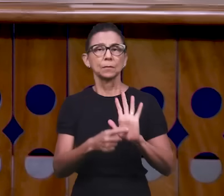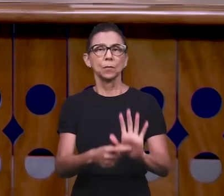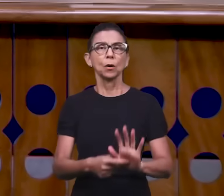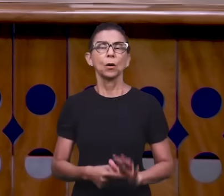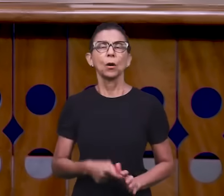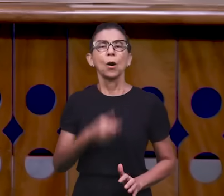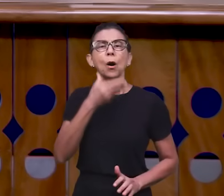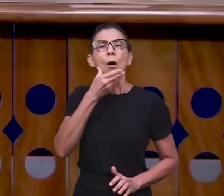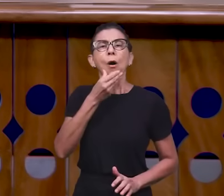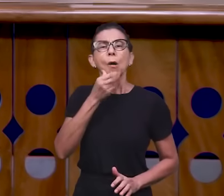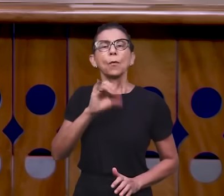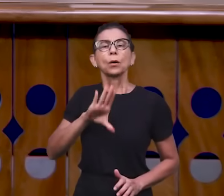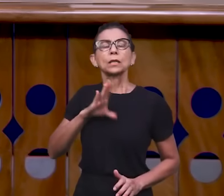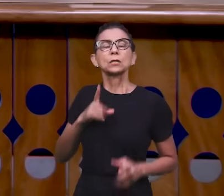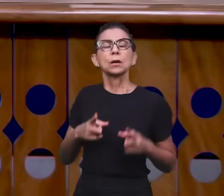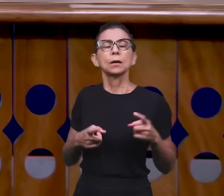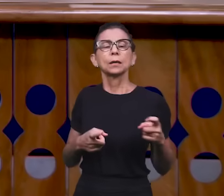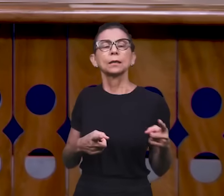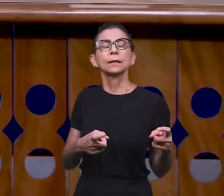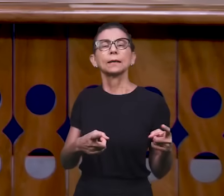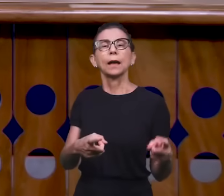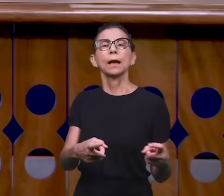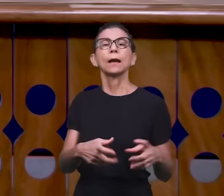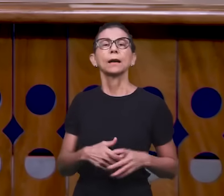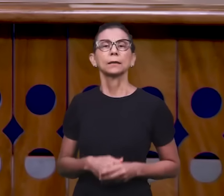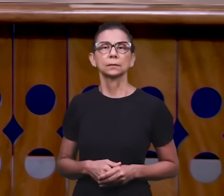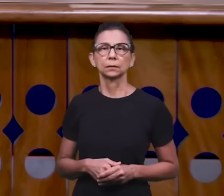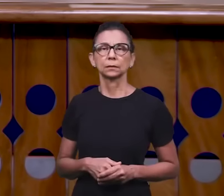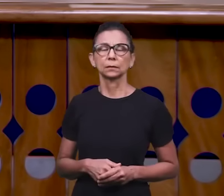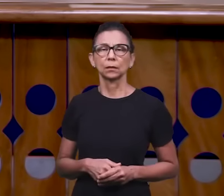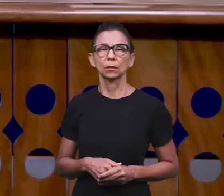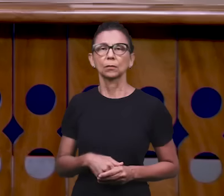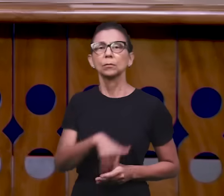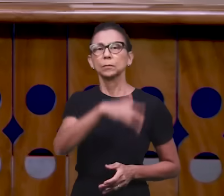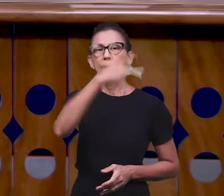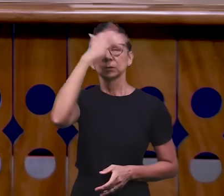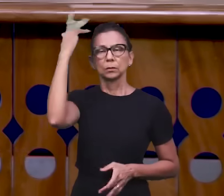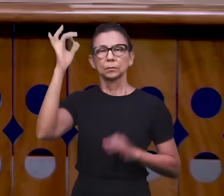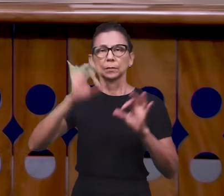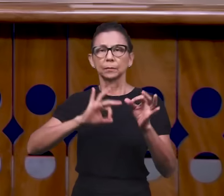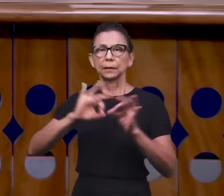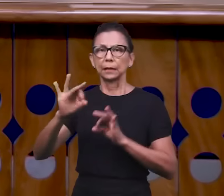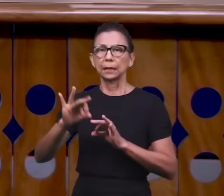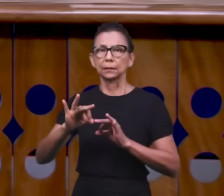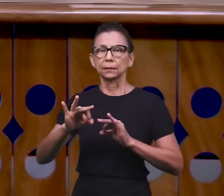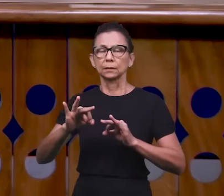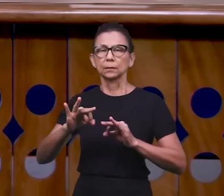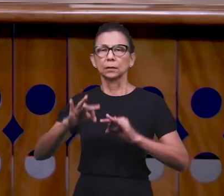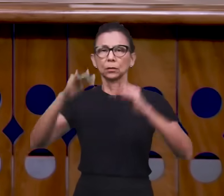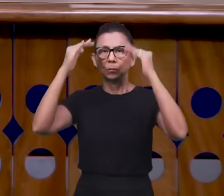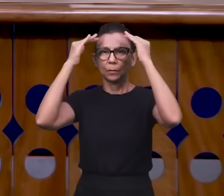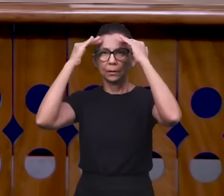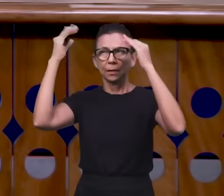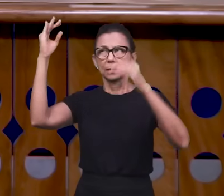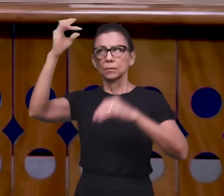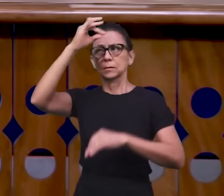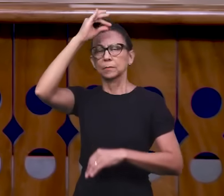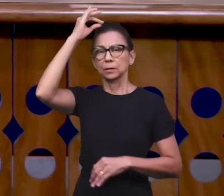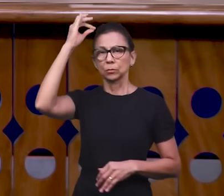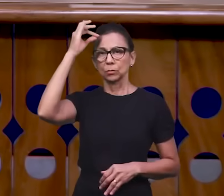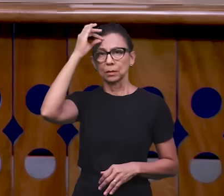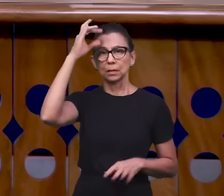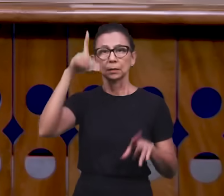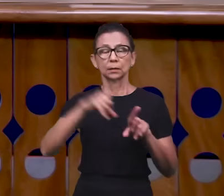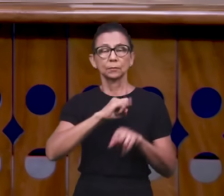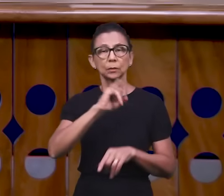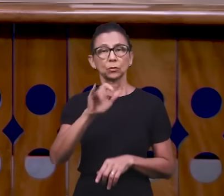os homens de guerra. Quem são homens de guerra? São homens preparados na obediência ao Espírito Santo. E por último, a expressão do profeta